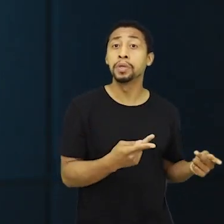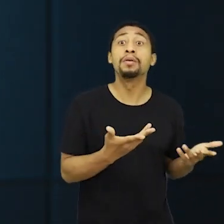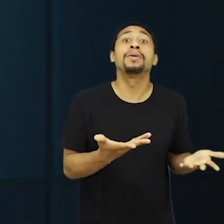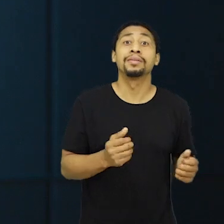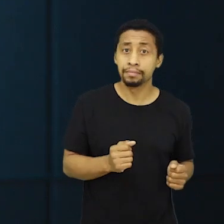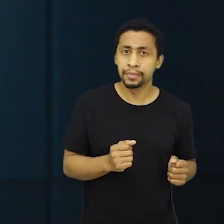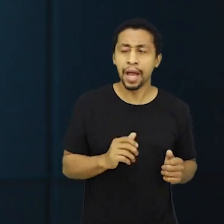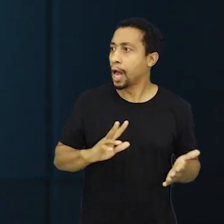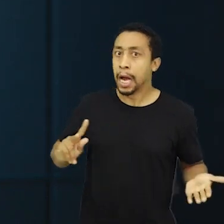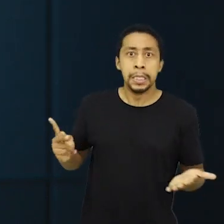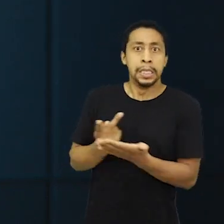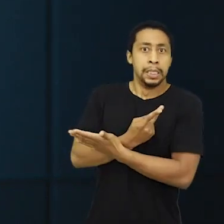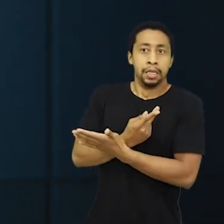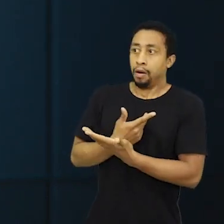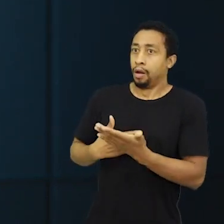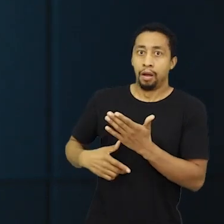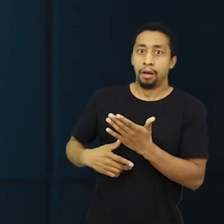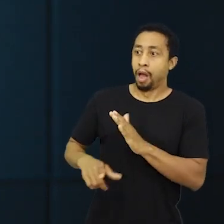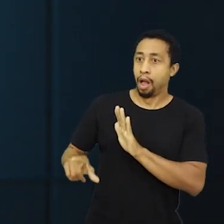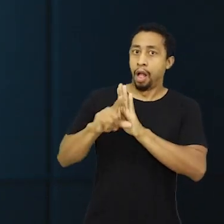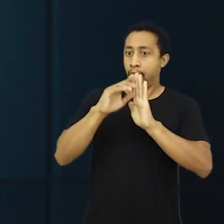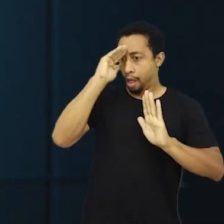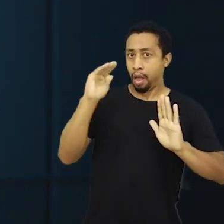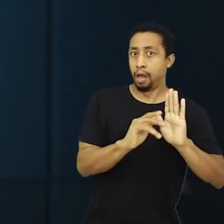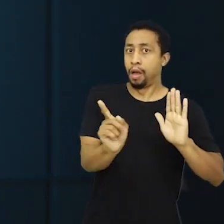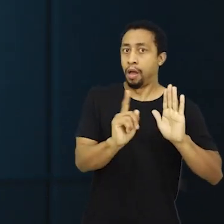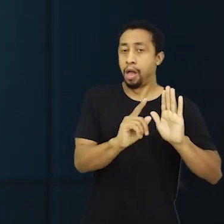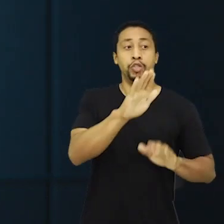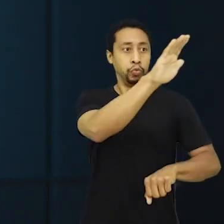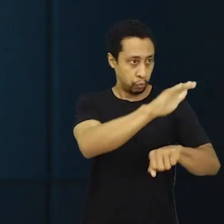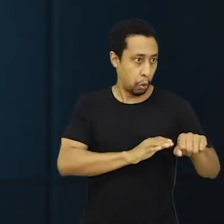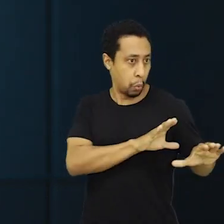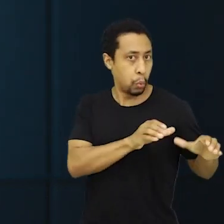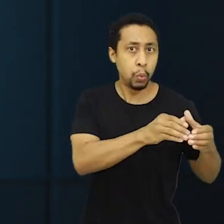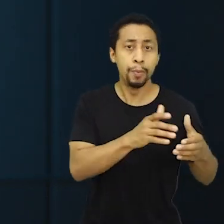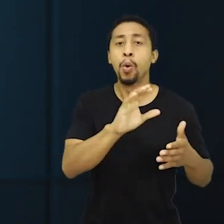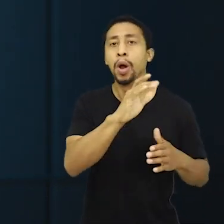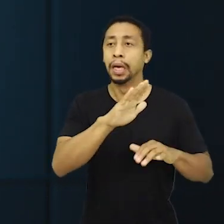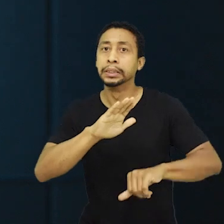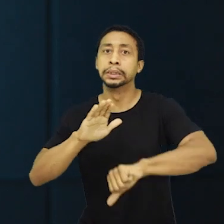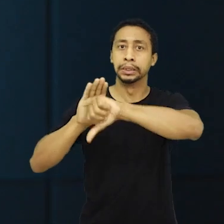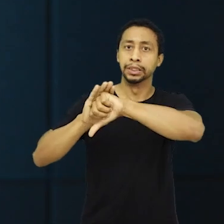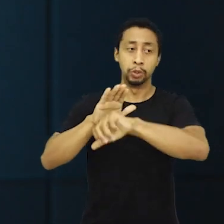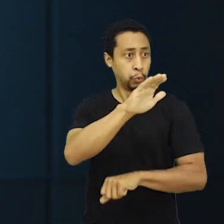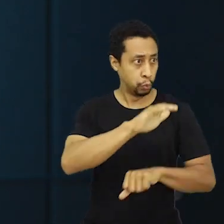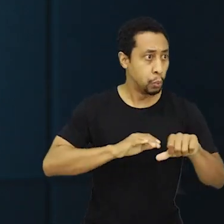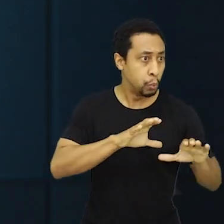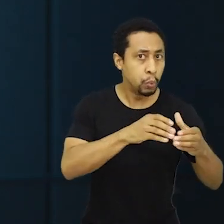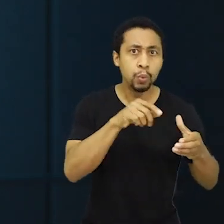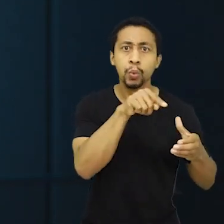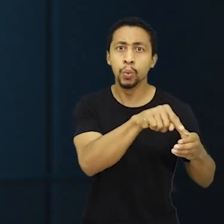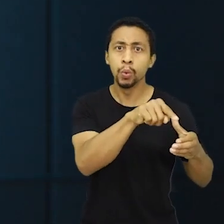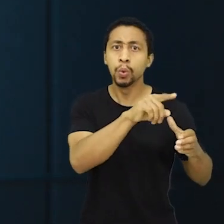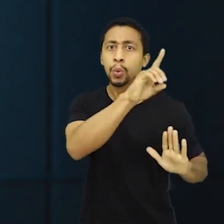acionado quando há uma violação, quando há alguma espécie de crime. Eu acho que hoje, na minha trajetória profissional, eu